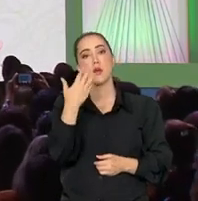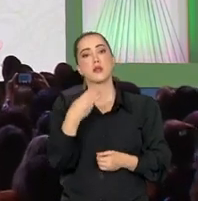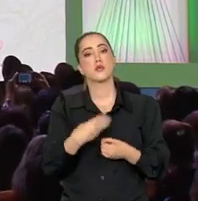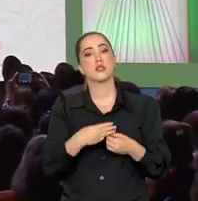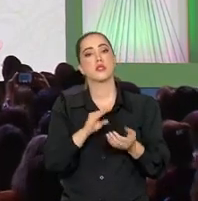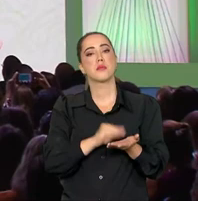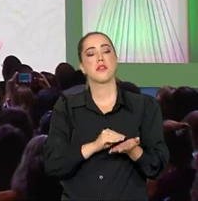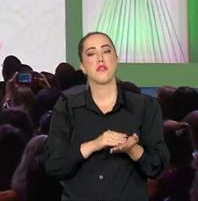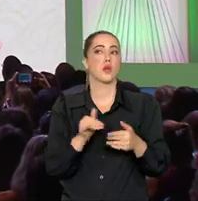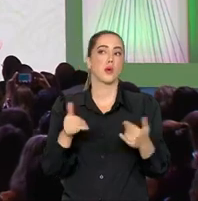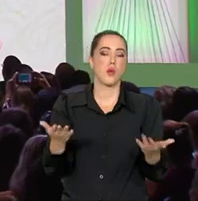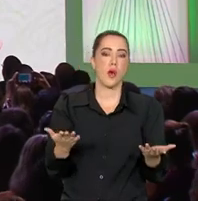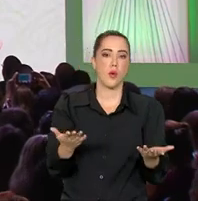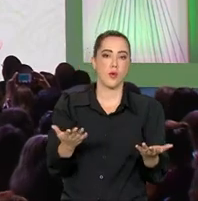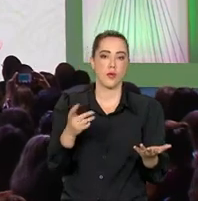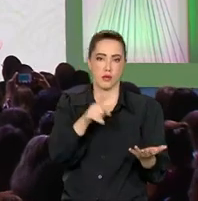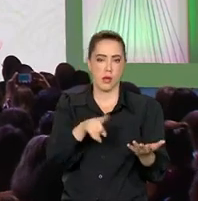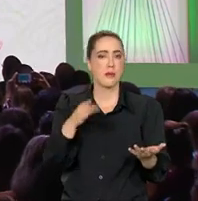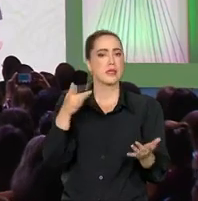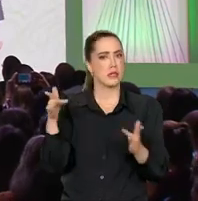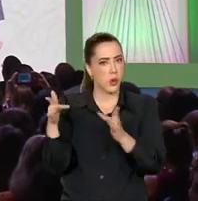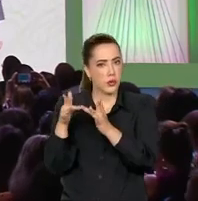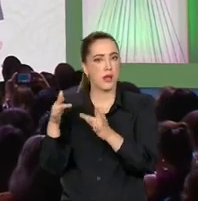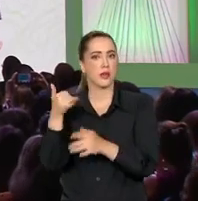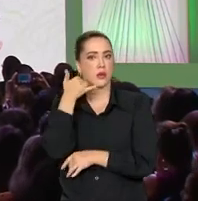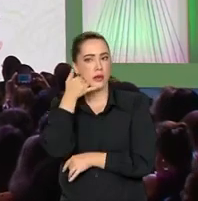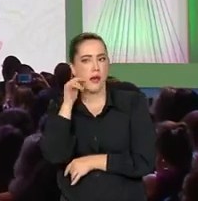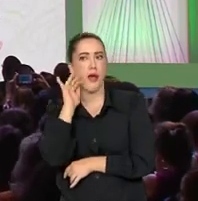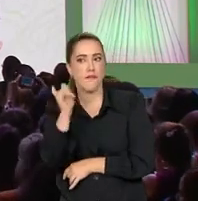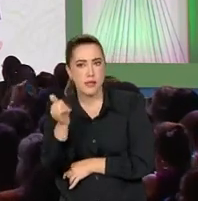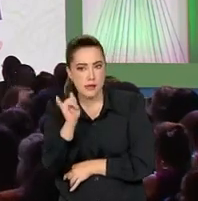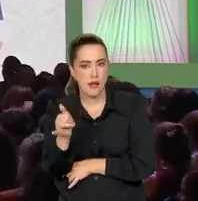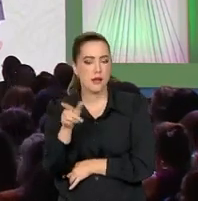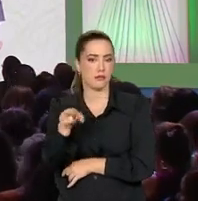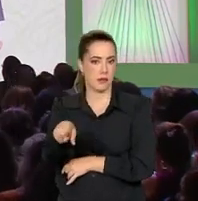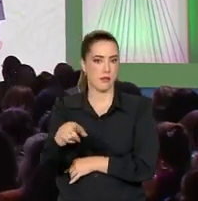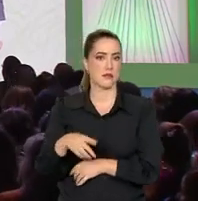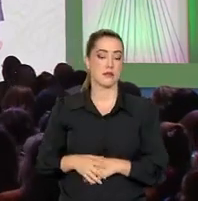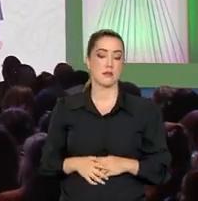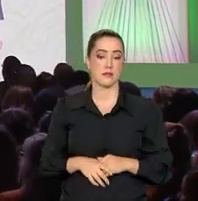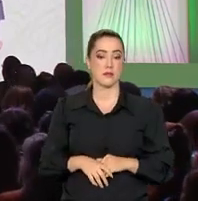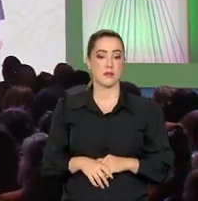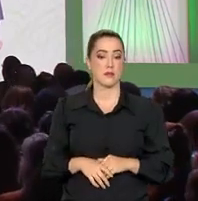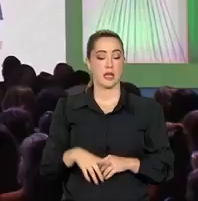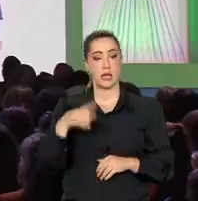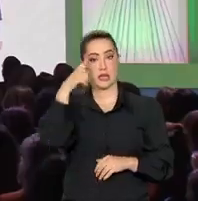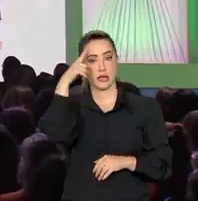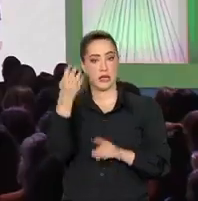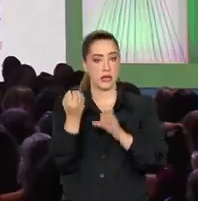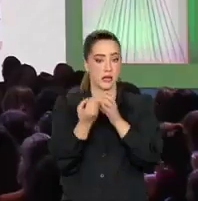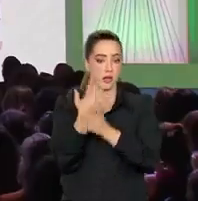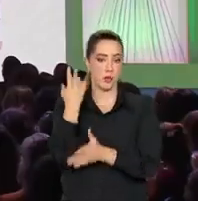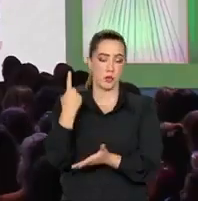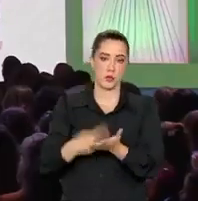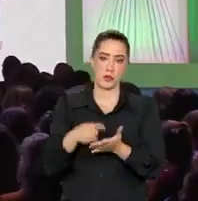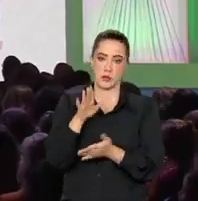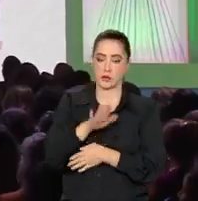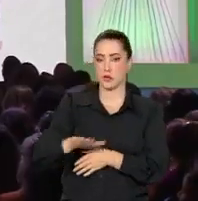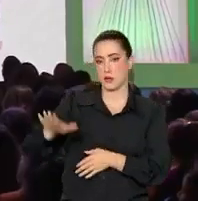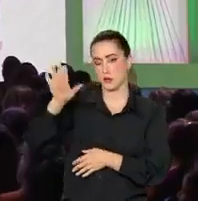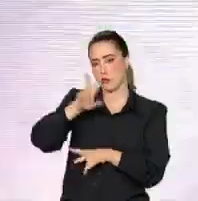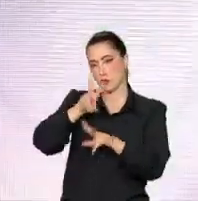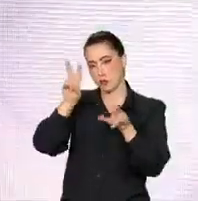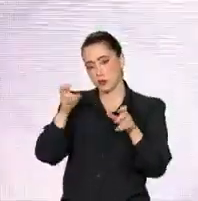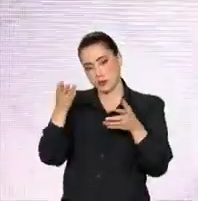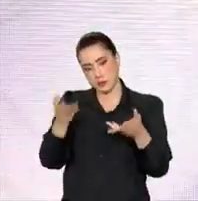para a gente aderir, porque a ideia, gente, é criar um grande pacto nacional em